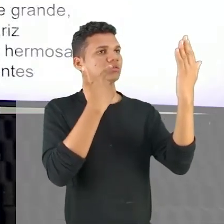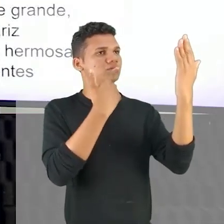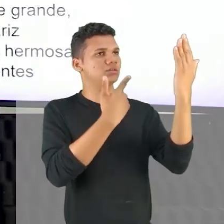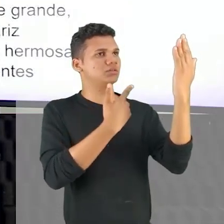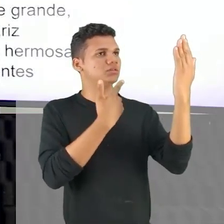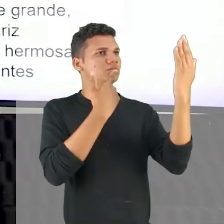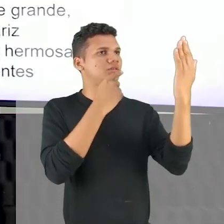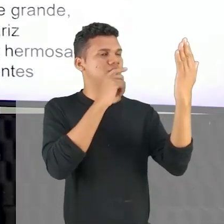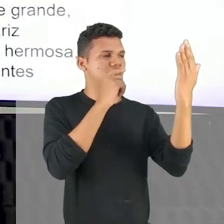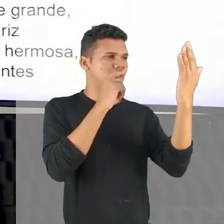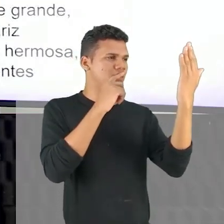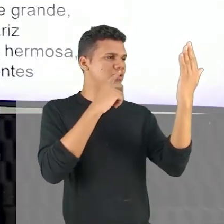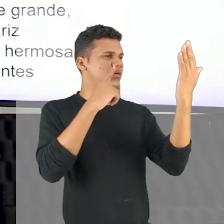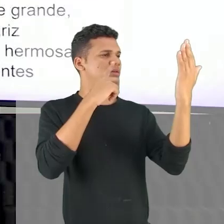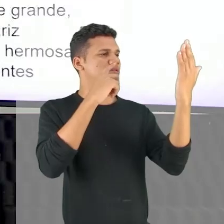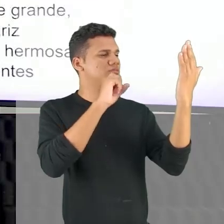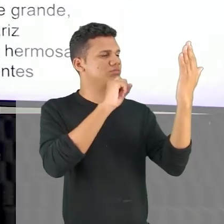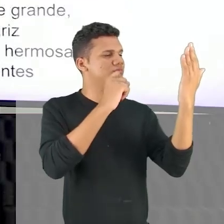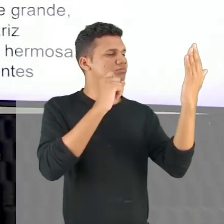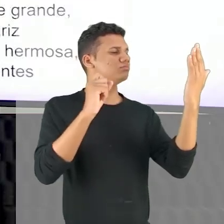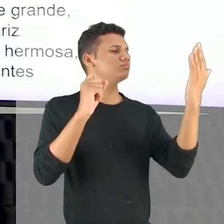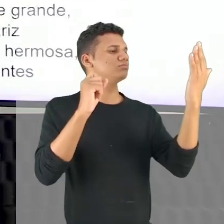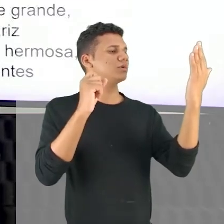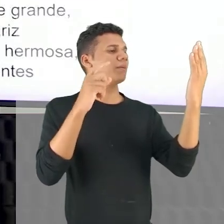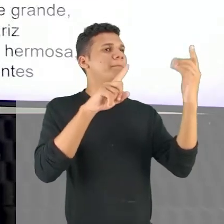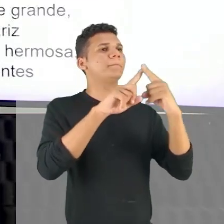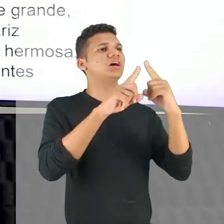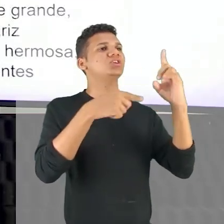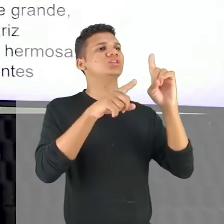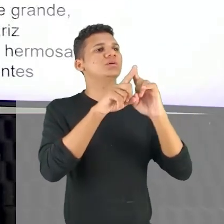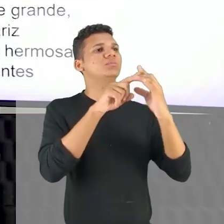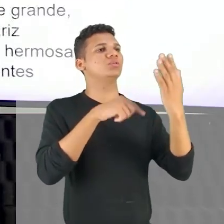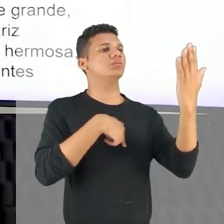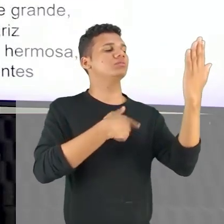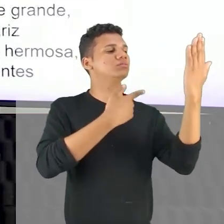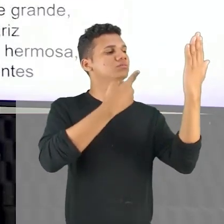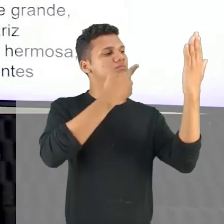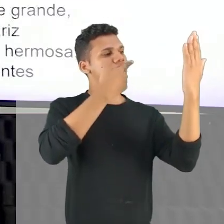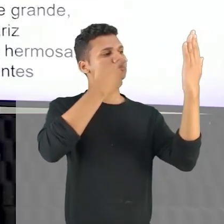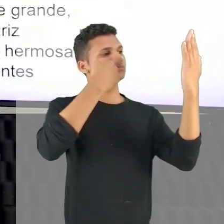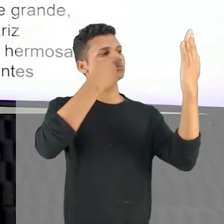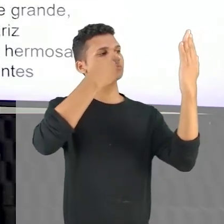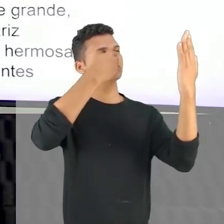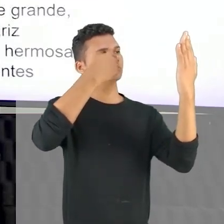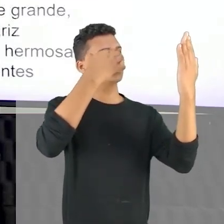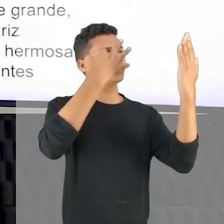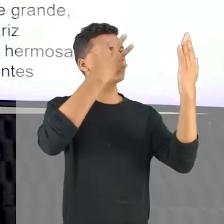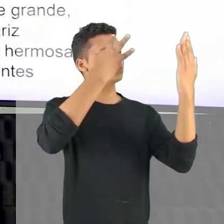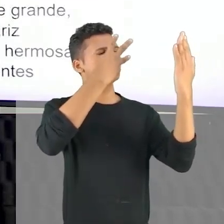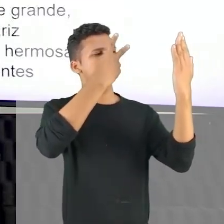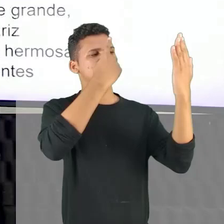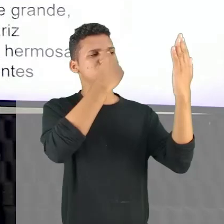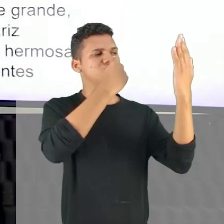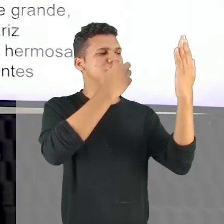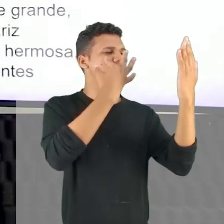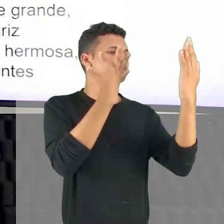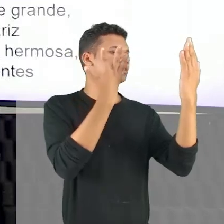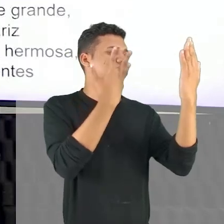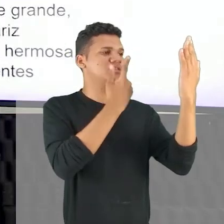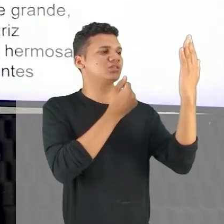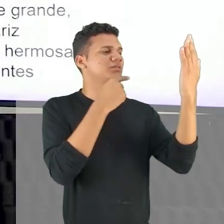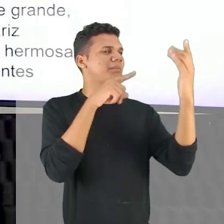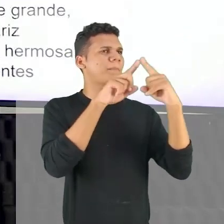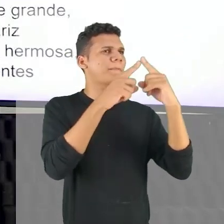rotundamente, grandemente grande, né? E meu nariz absolutamente bonito, charmoso, e